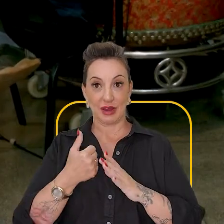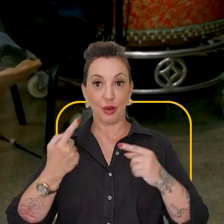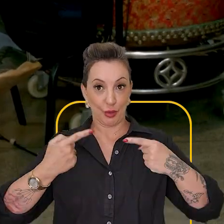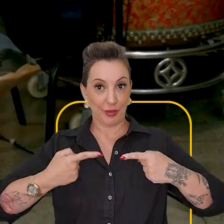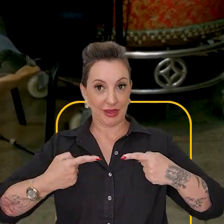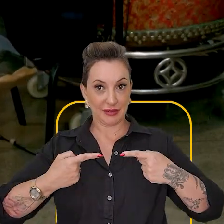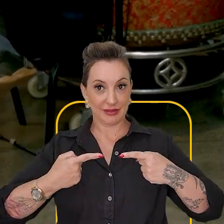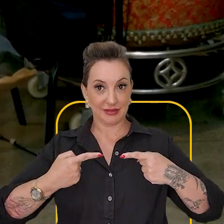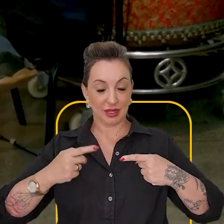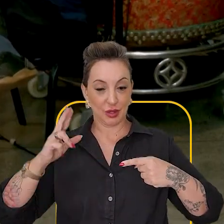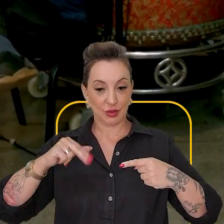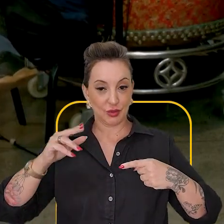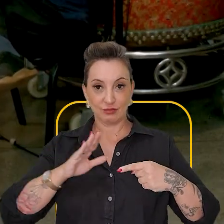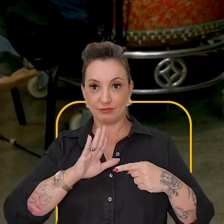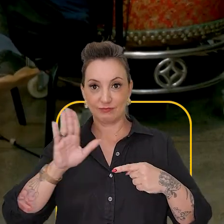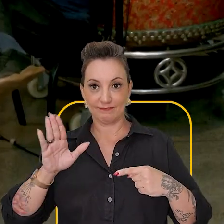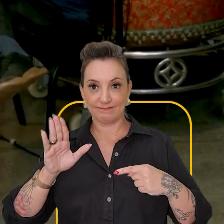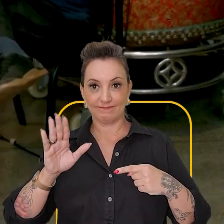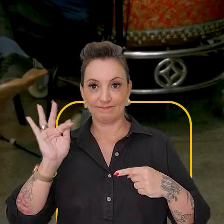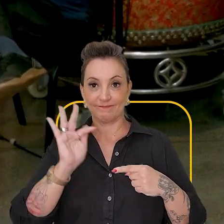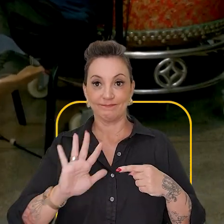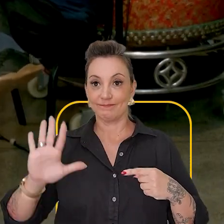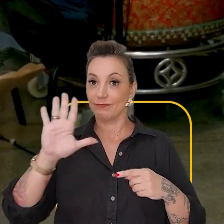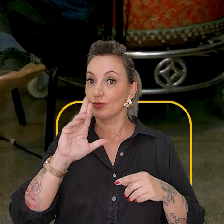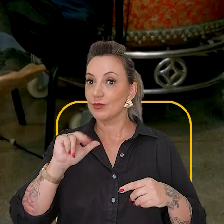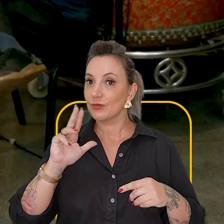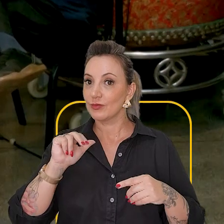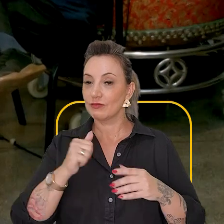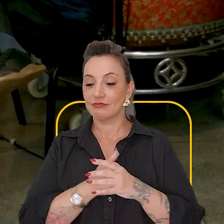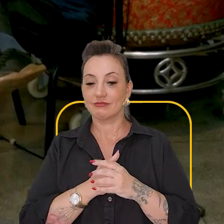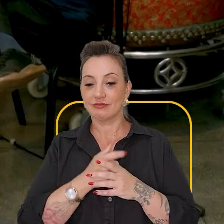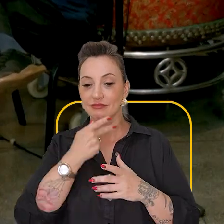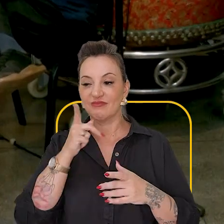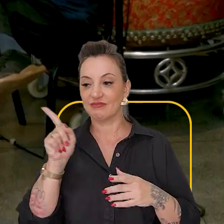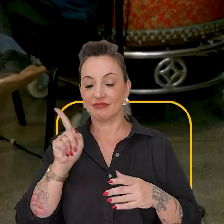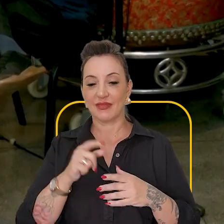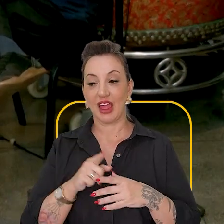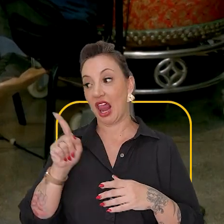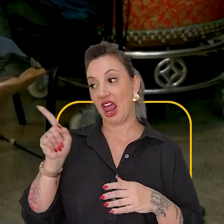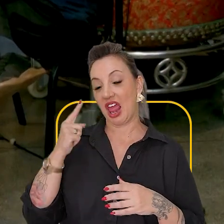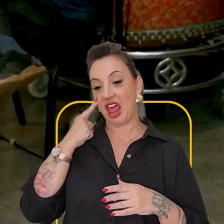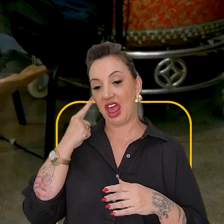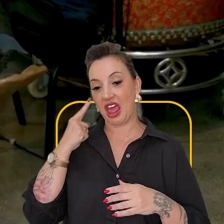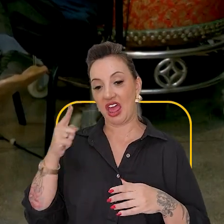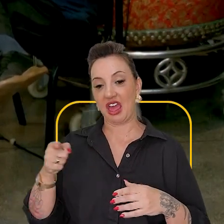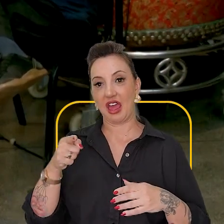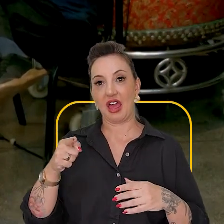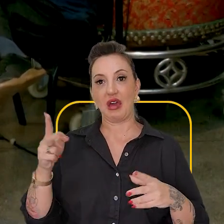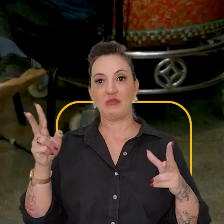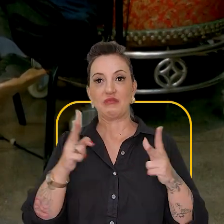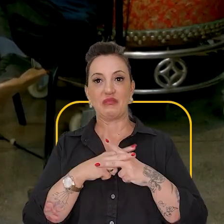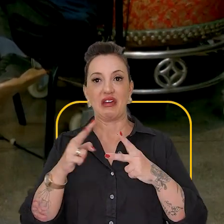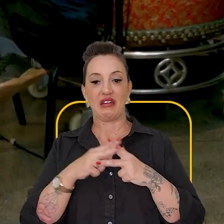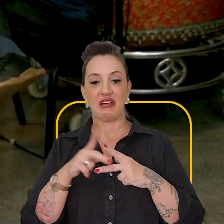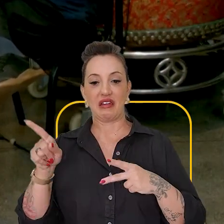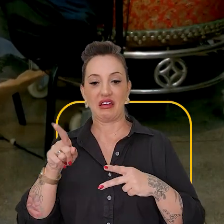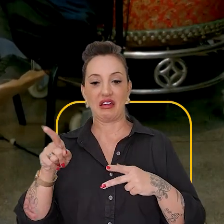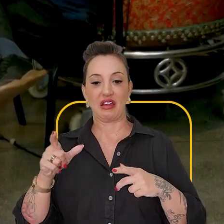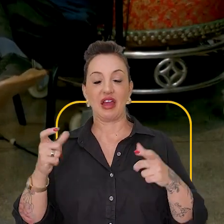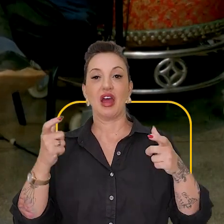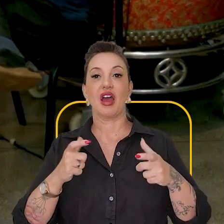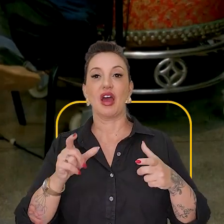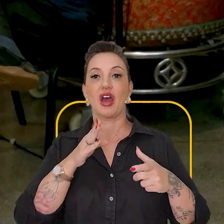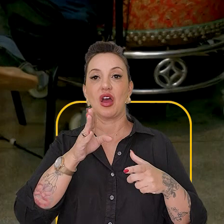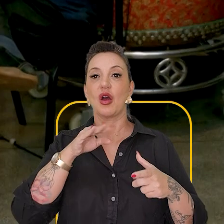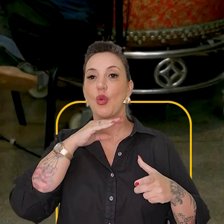primeira Competição eu nunca tinha ido em competição da Federação Alguém falou para ele olha lá chegou aquele encrenqueiro onde esse cara